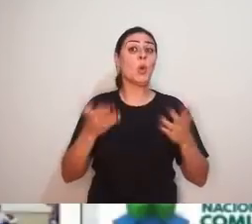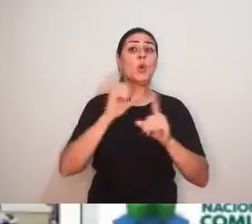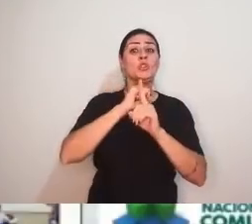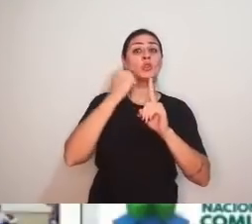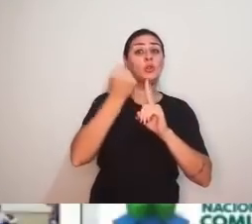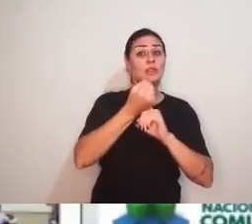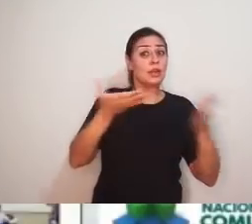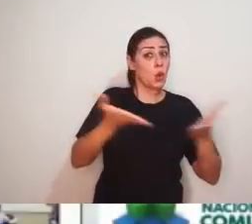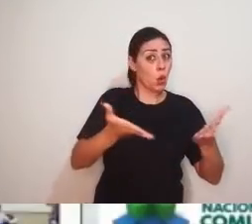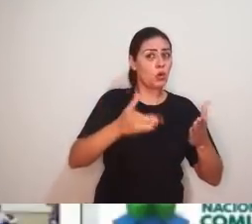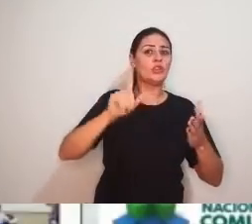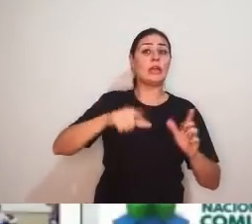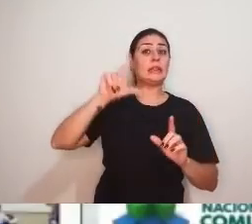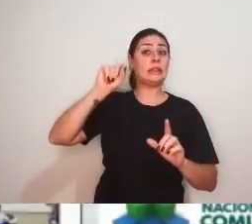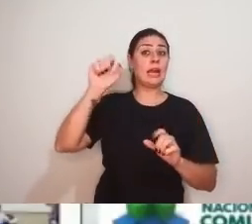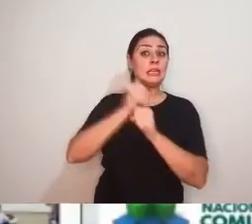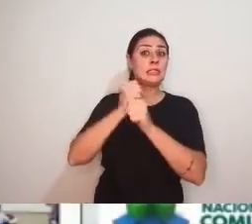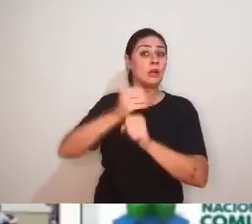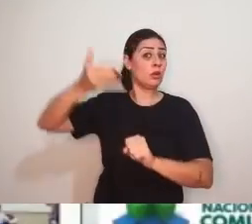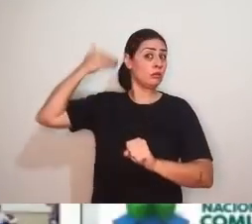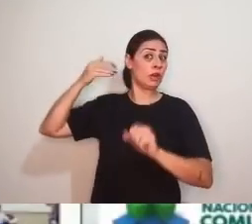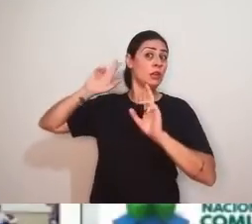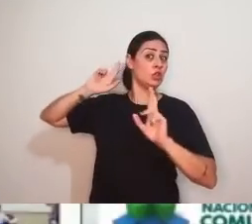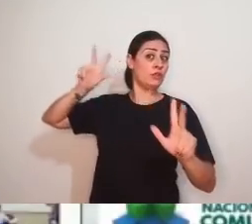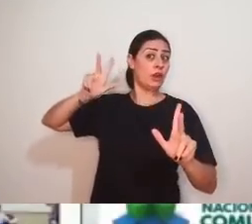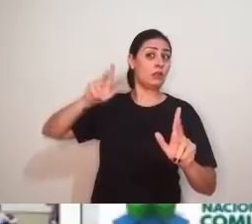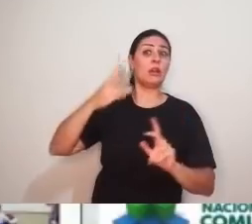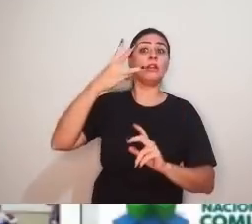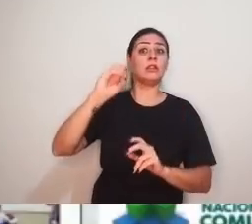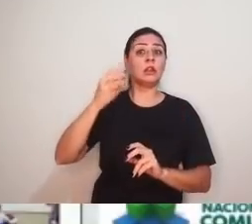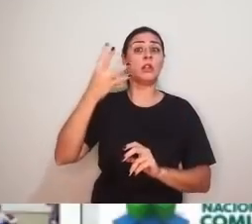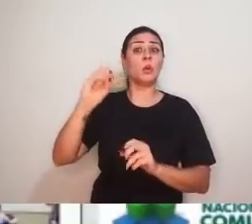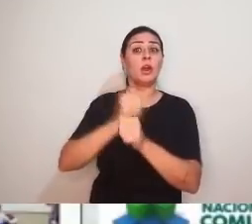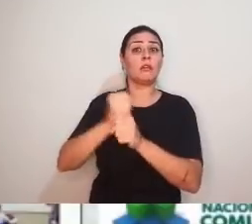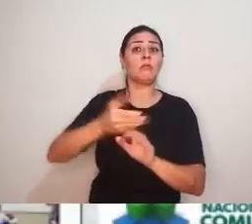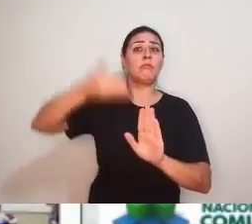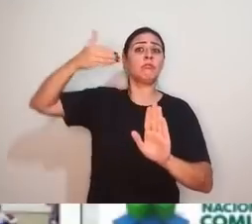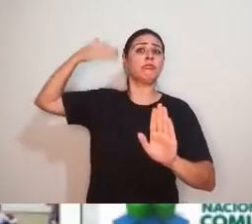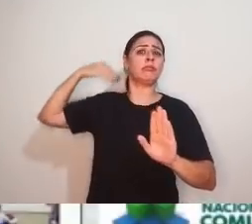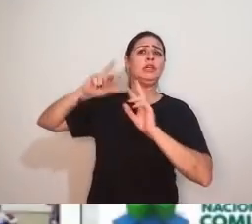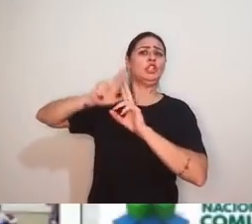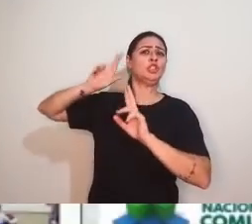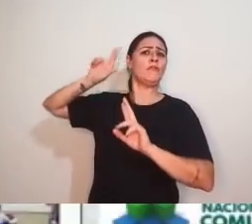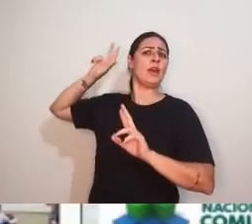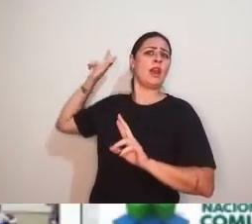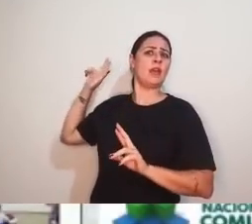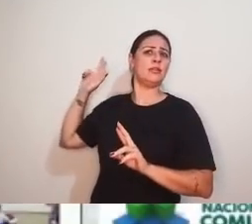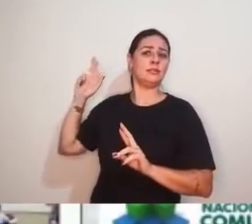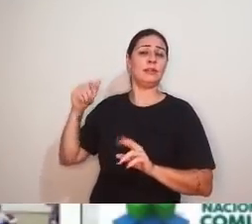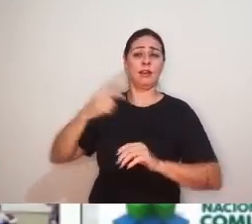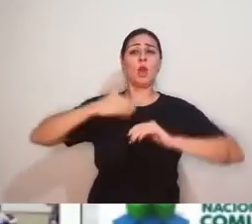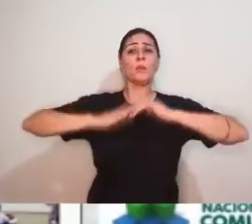Tá? A sociedade de hoje é muito diferente da sociedade de 10 anos e muito mais ainda da de 30, 40 anos atrás. Eu, por